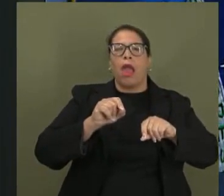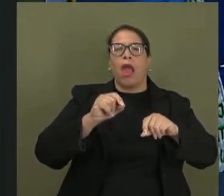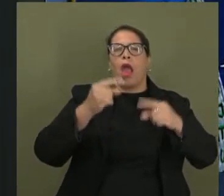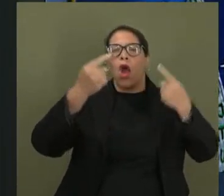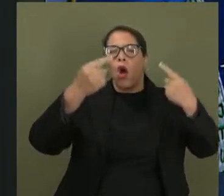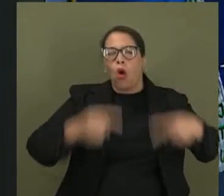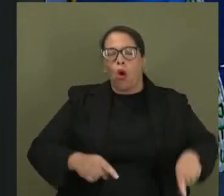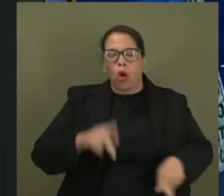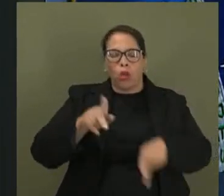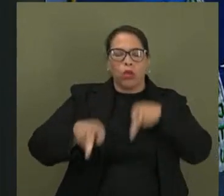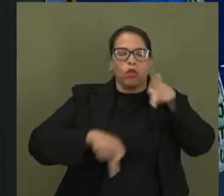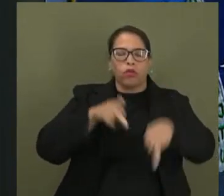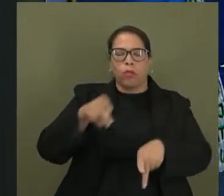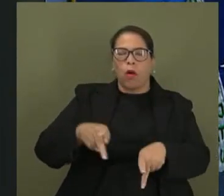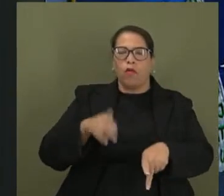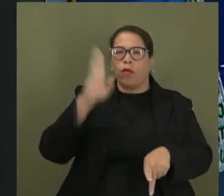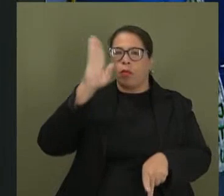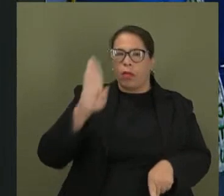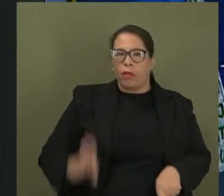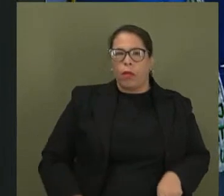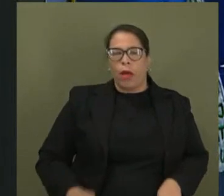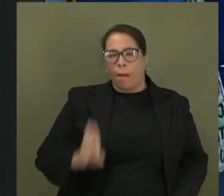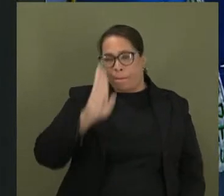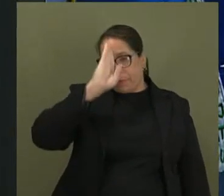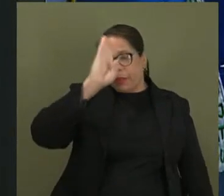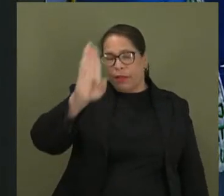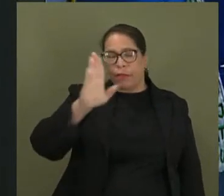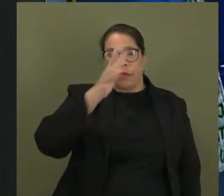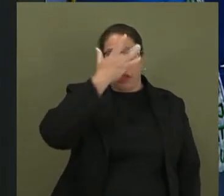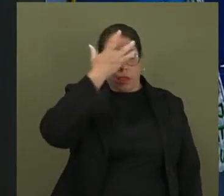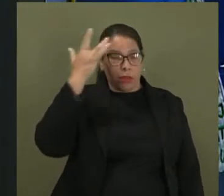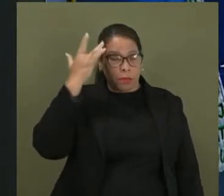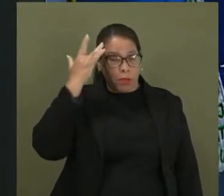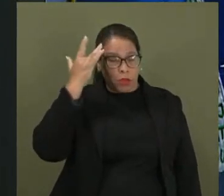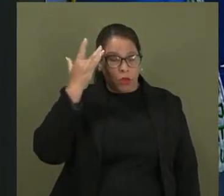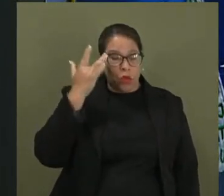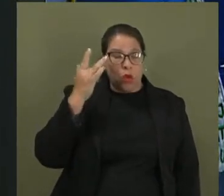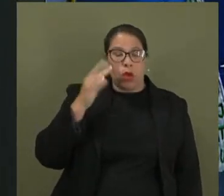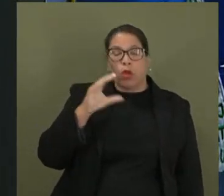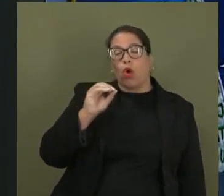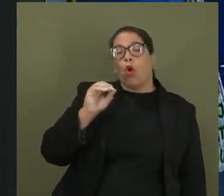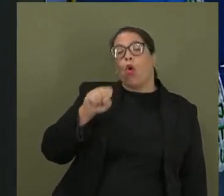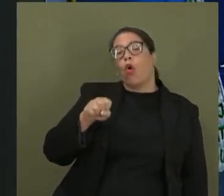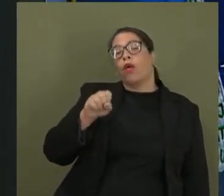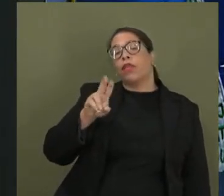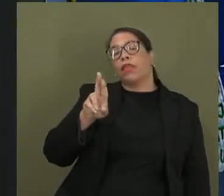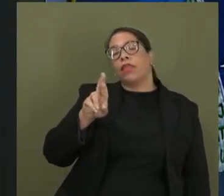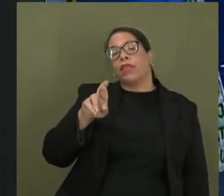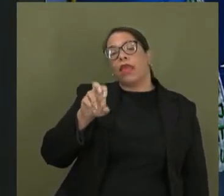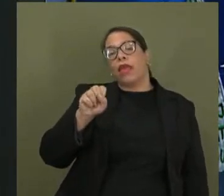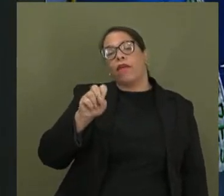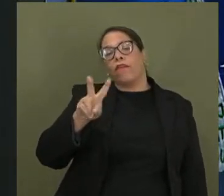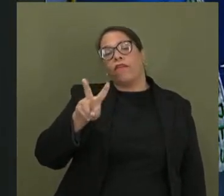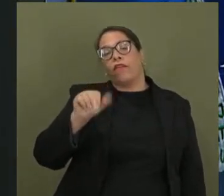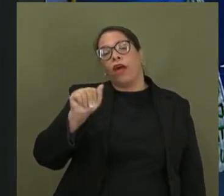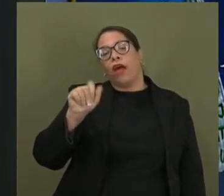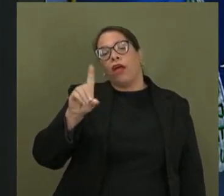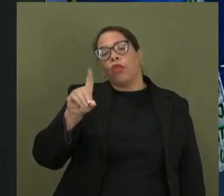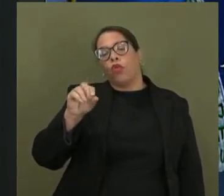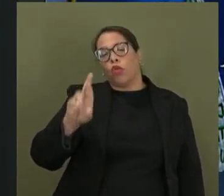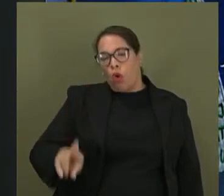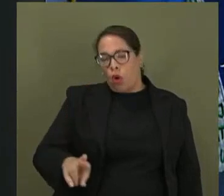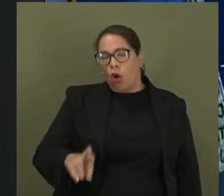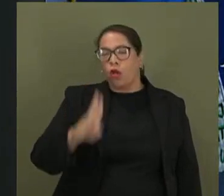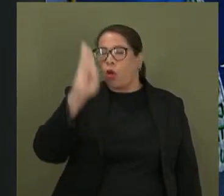cidadãos brasileiros, especialmente os conservadores, coibindo a liberdade de expressão e jogando o país em